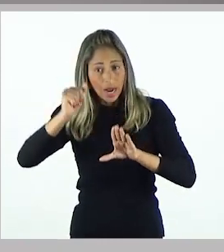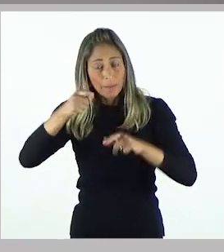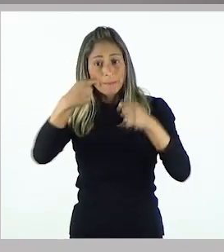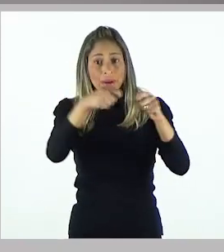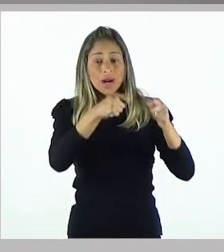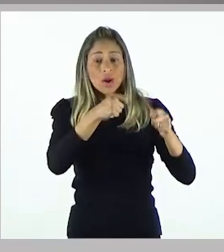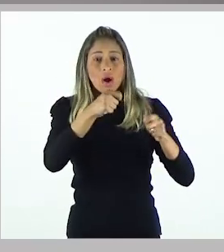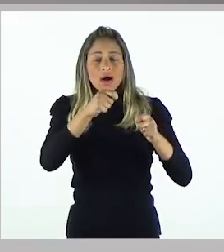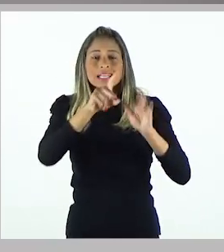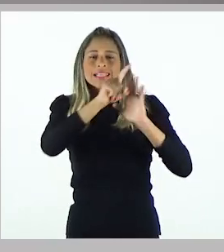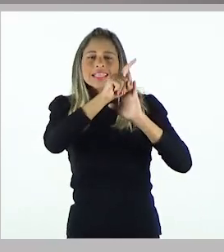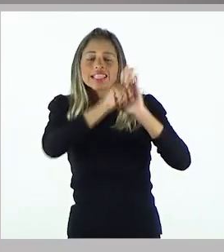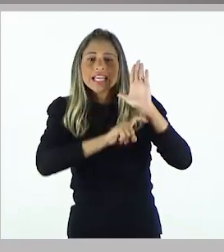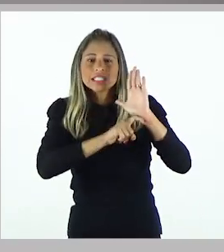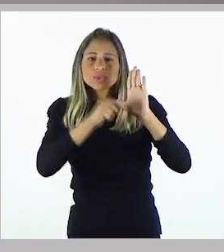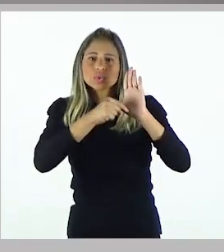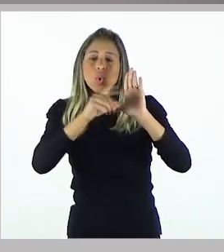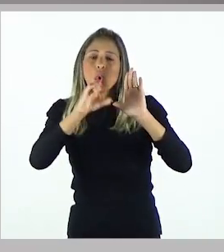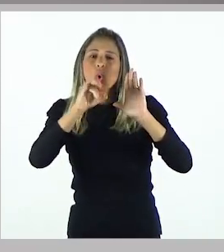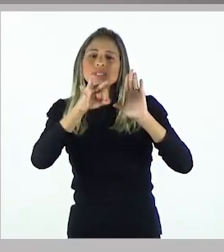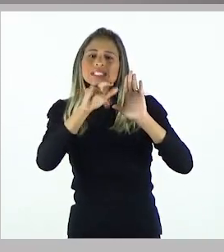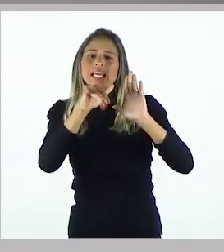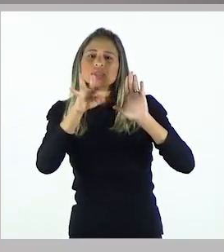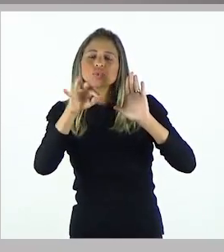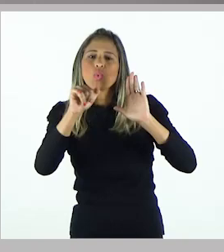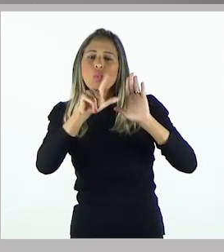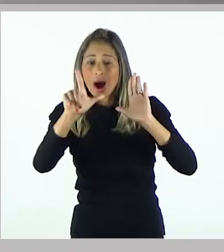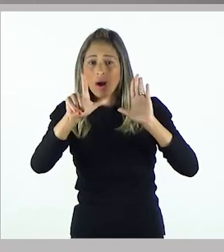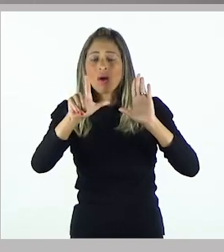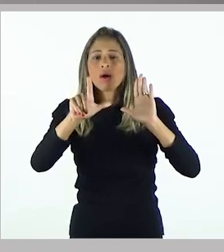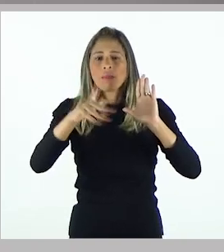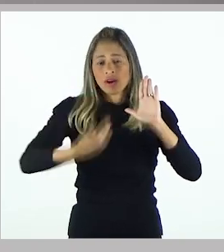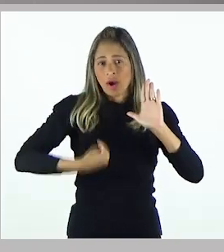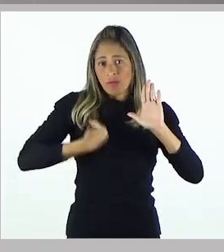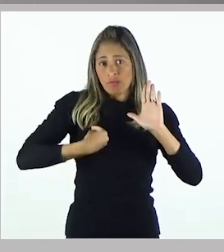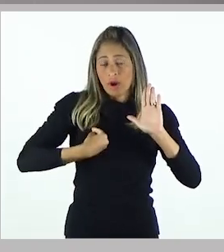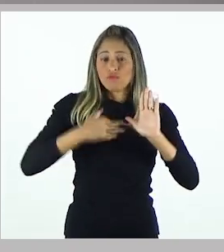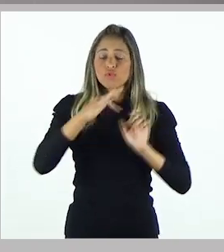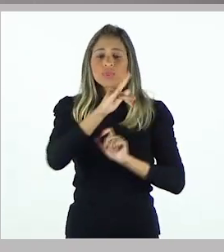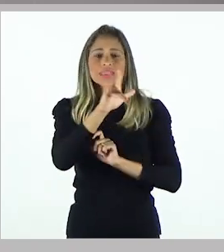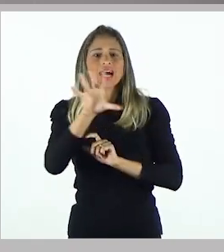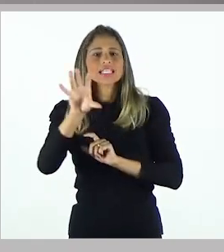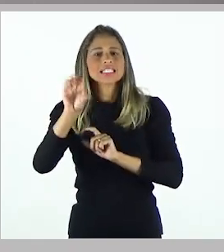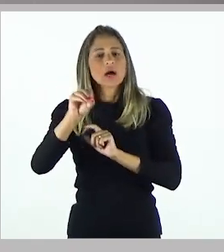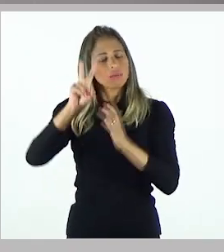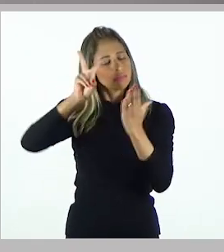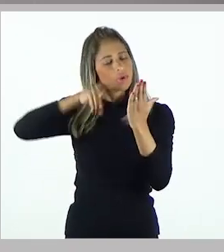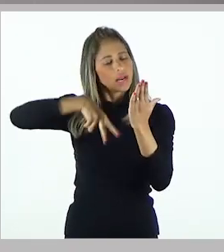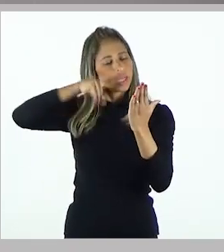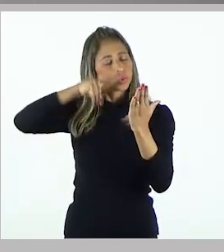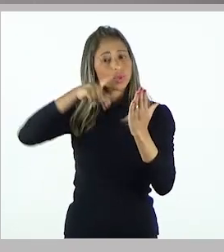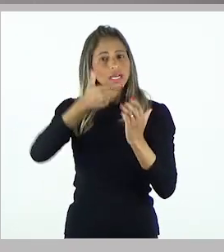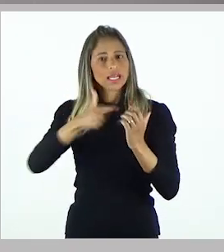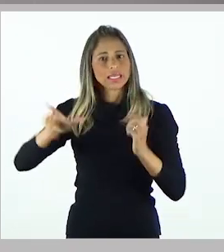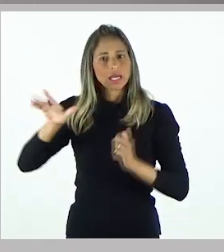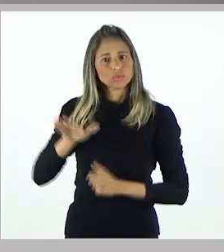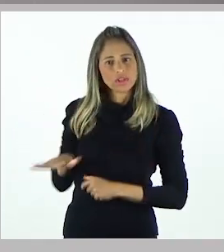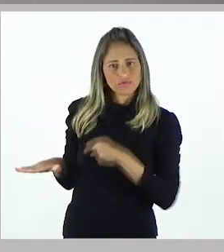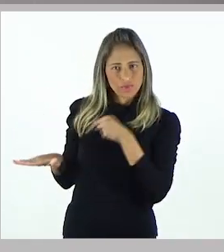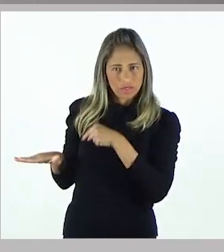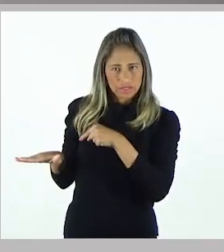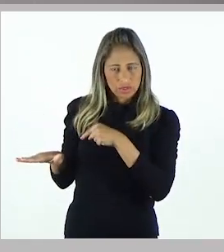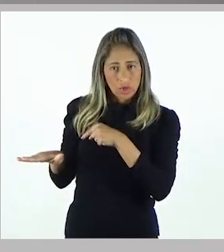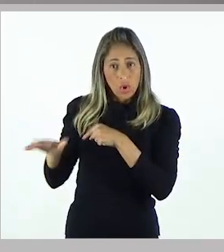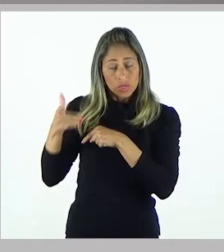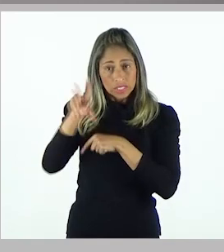necessário elaborar um texto conceitual para fundamentar a posição da Fundação sobre leitura e literatura